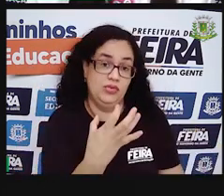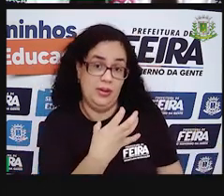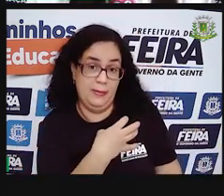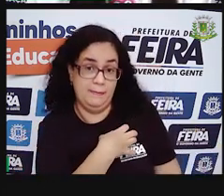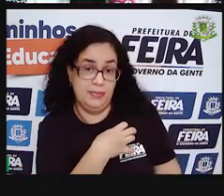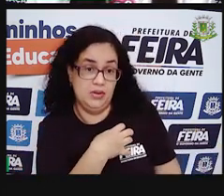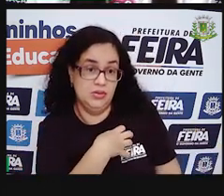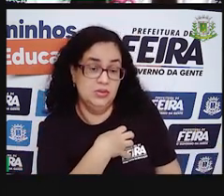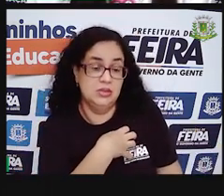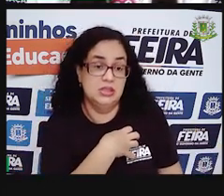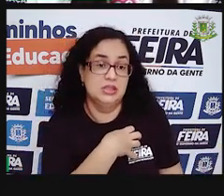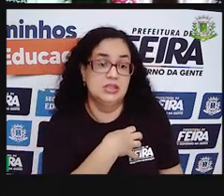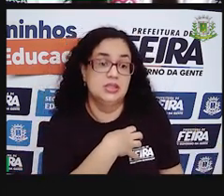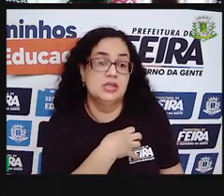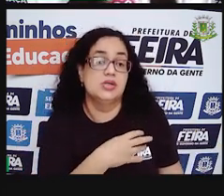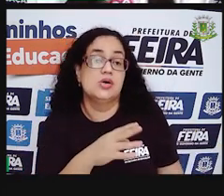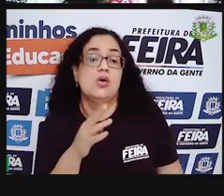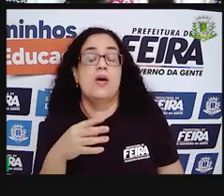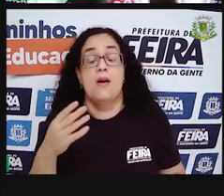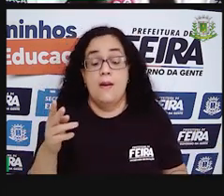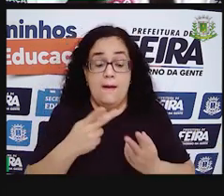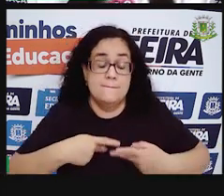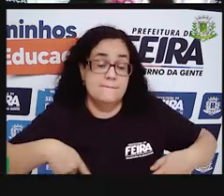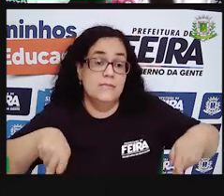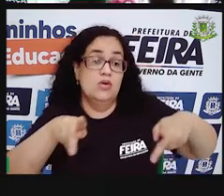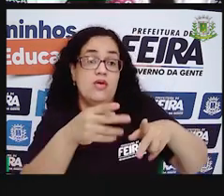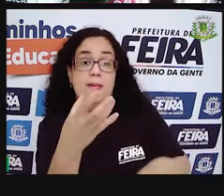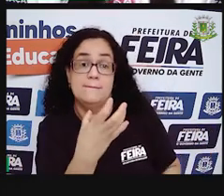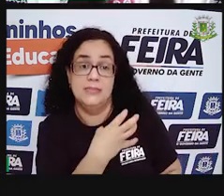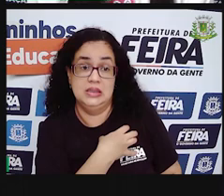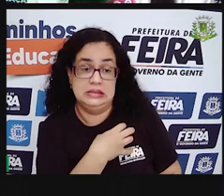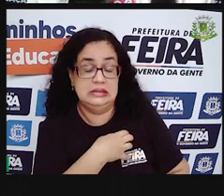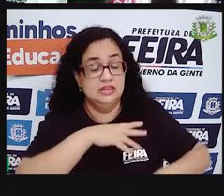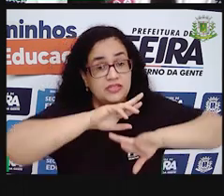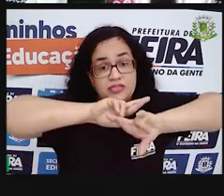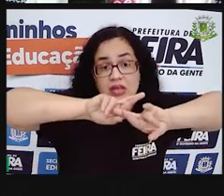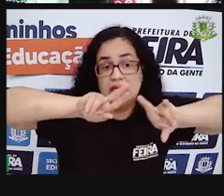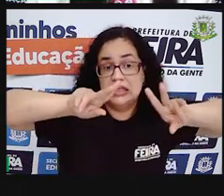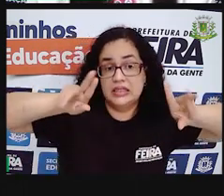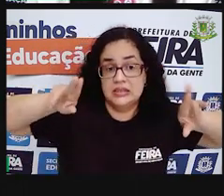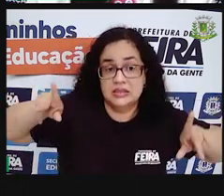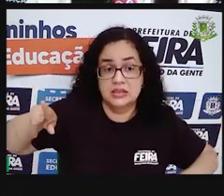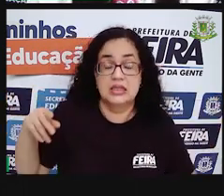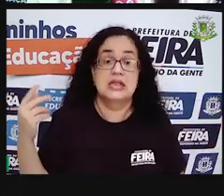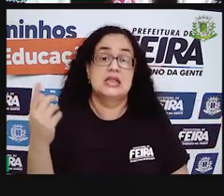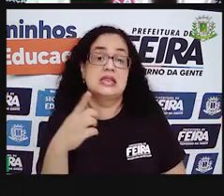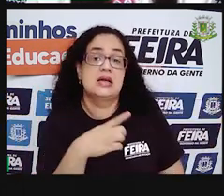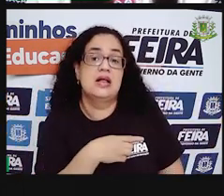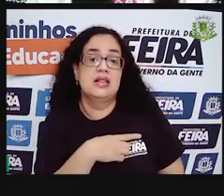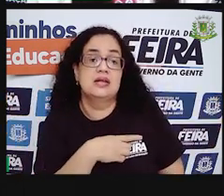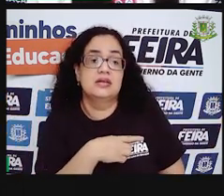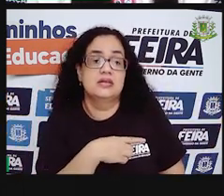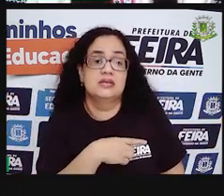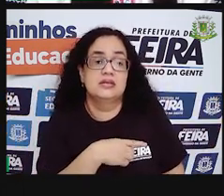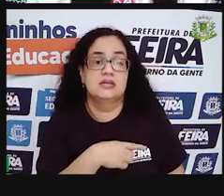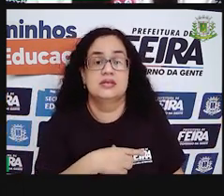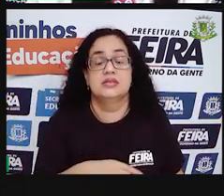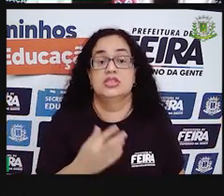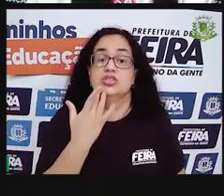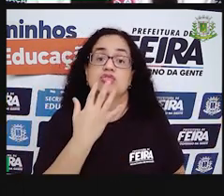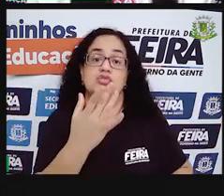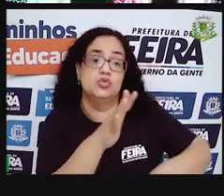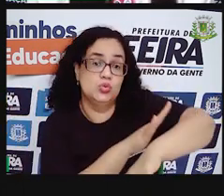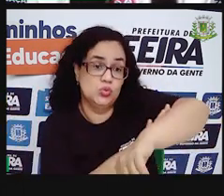gente percebe o quanto o povo baiano também é diverso e advém também dessas mesmas